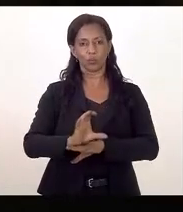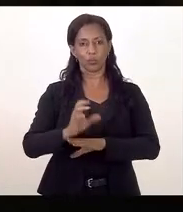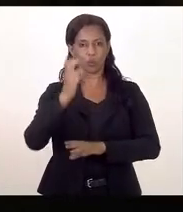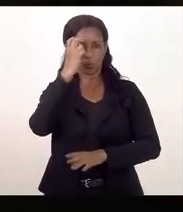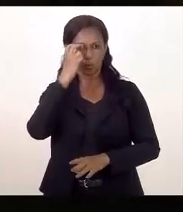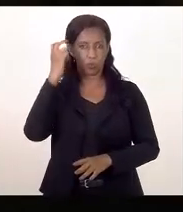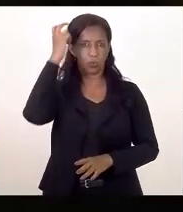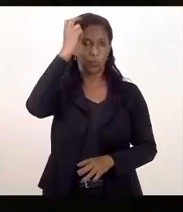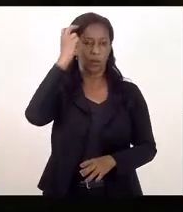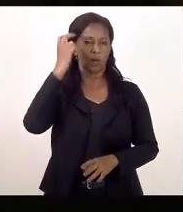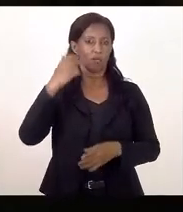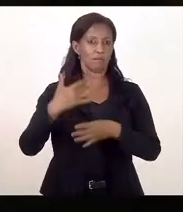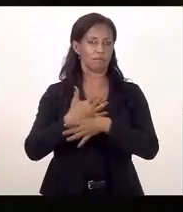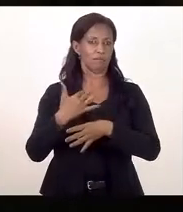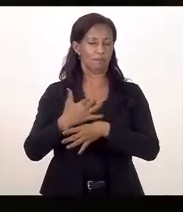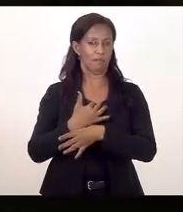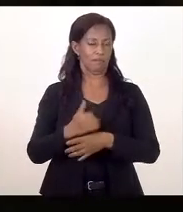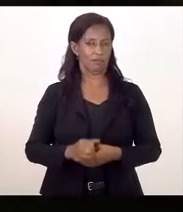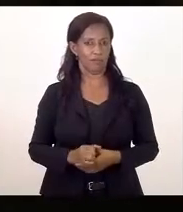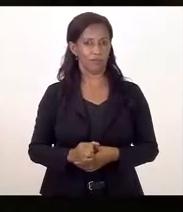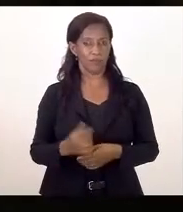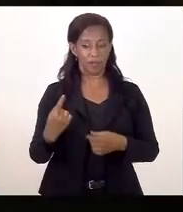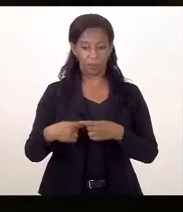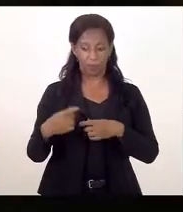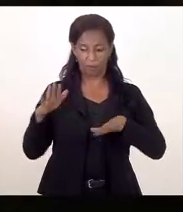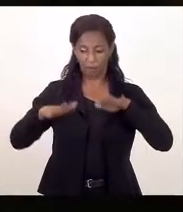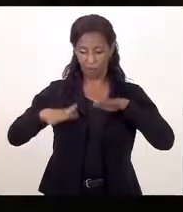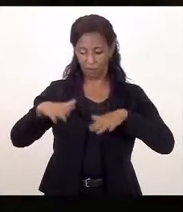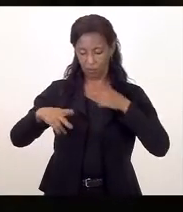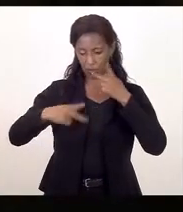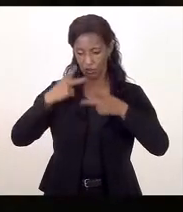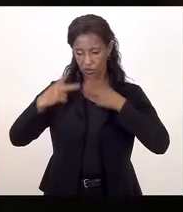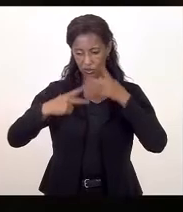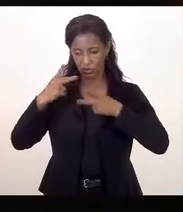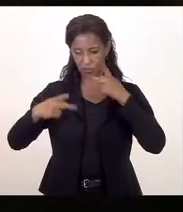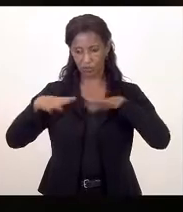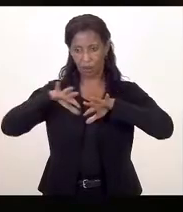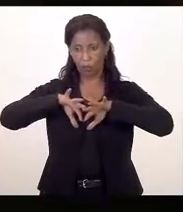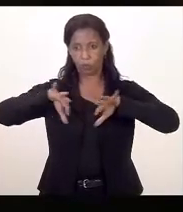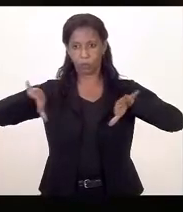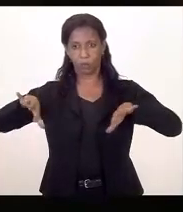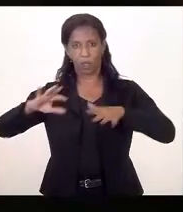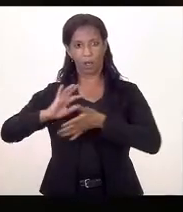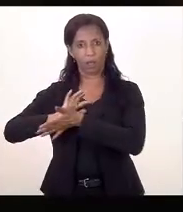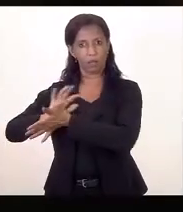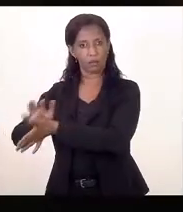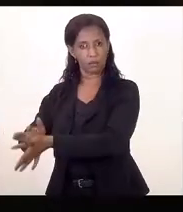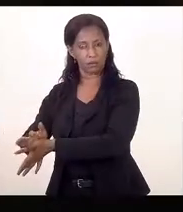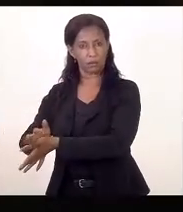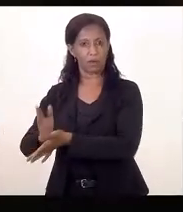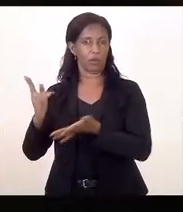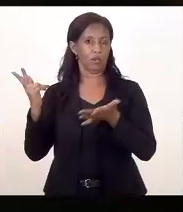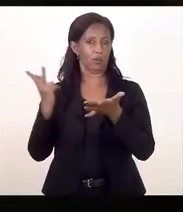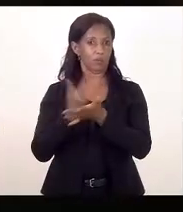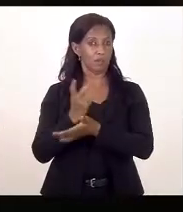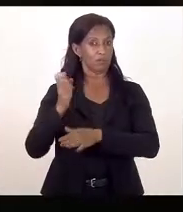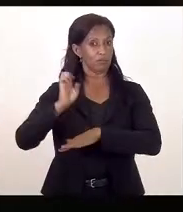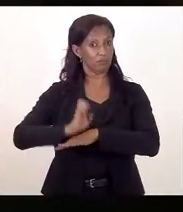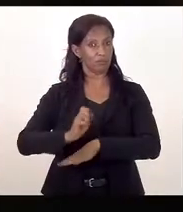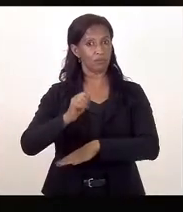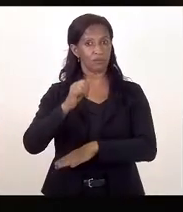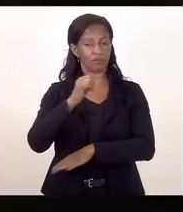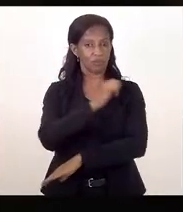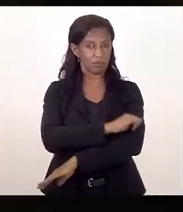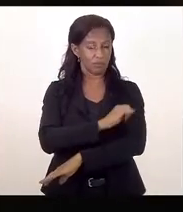ao acesso à cidade. Porque, muitas vezes, quando a gente fala do apartheid social e racial que existe no estado do Rio de Janeiro,